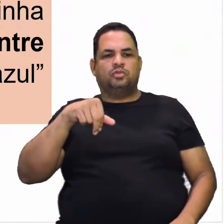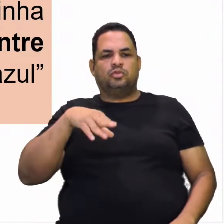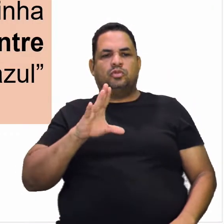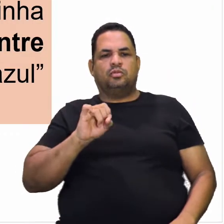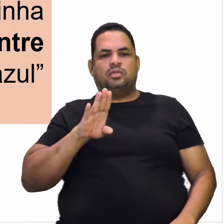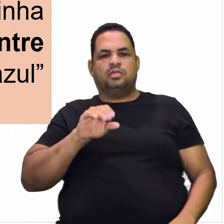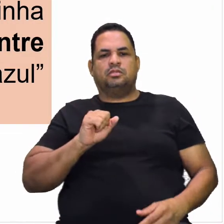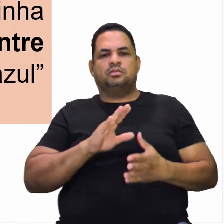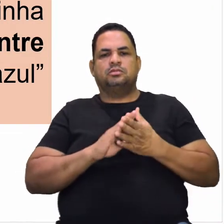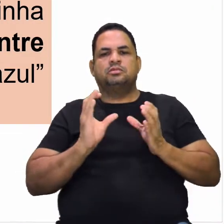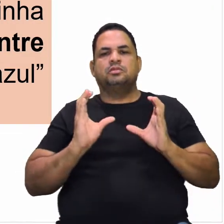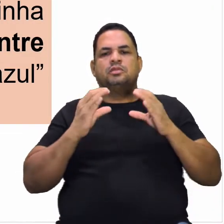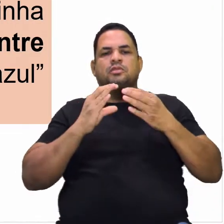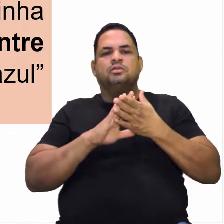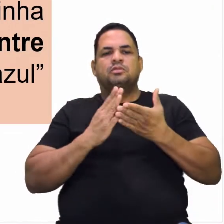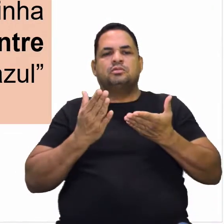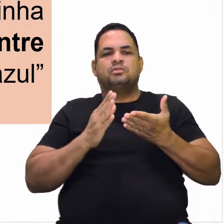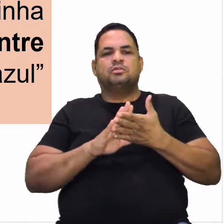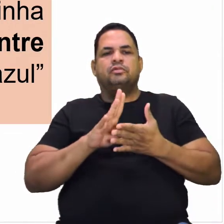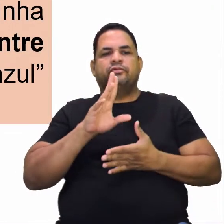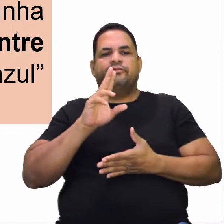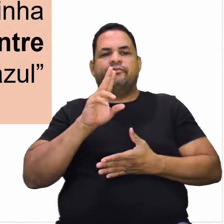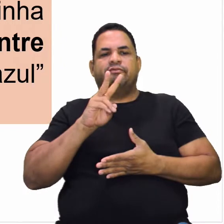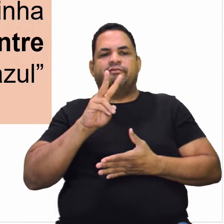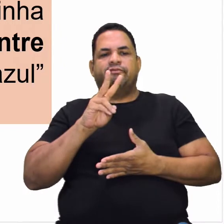classe, enquadrava-se os